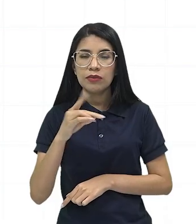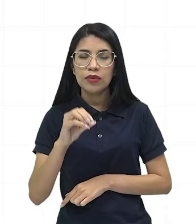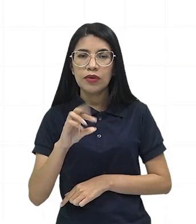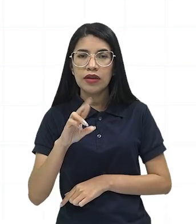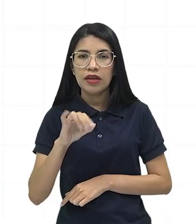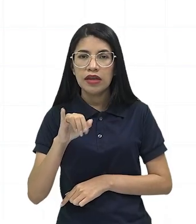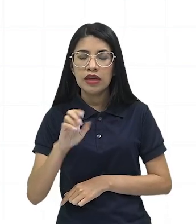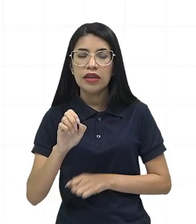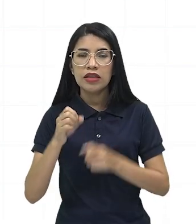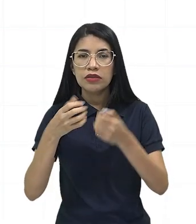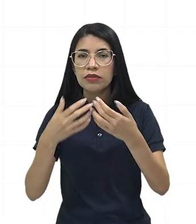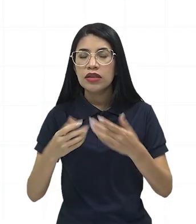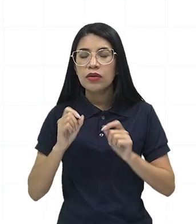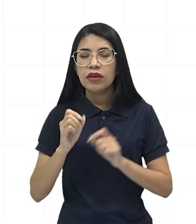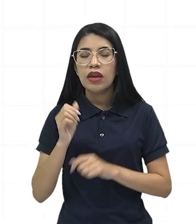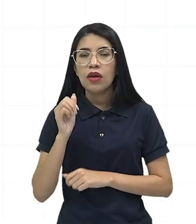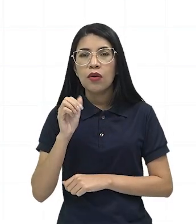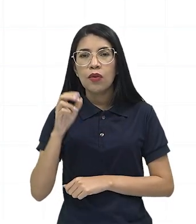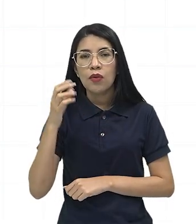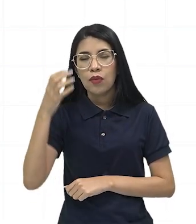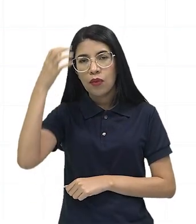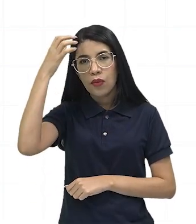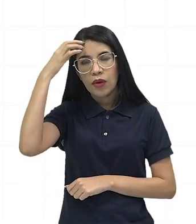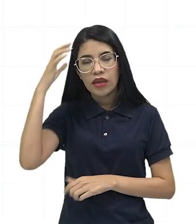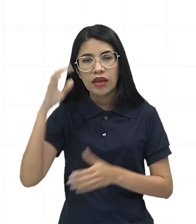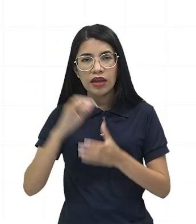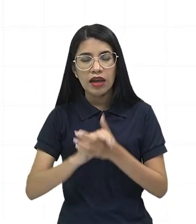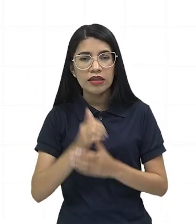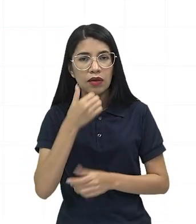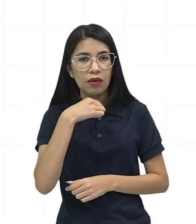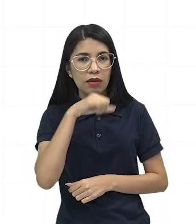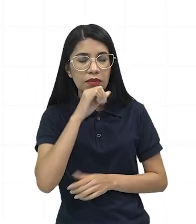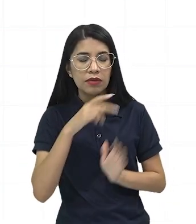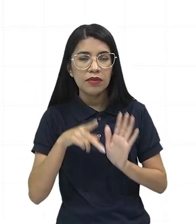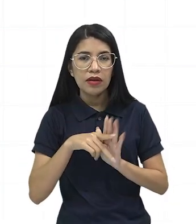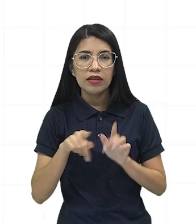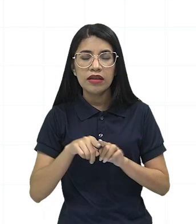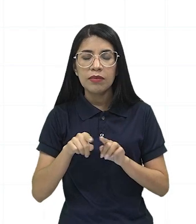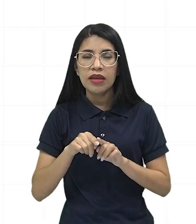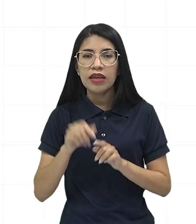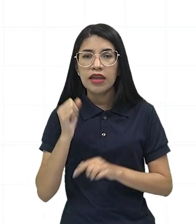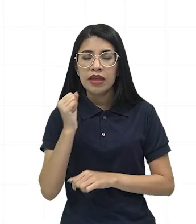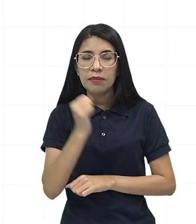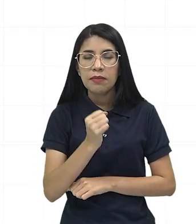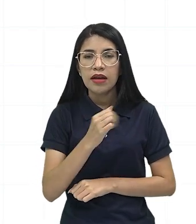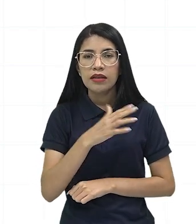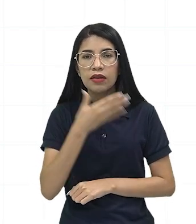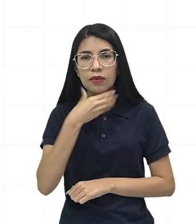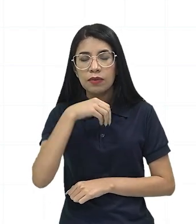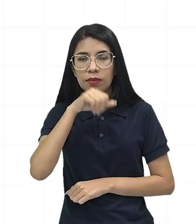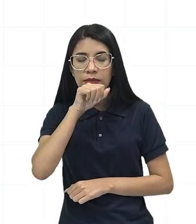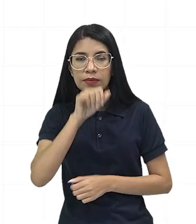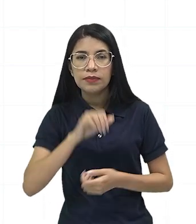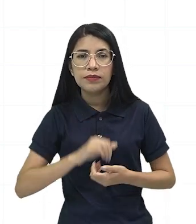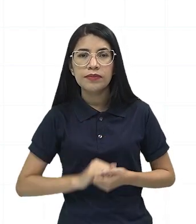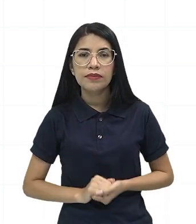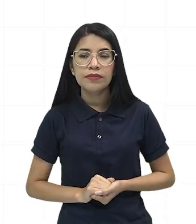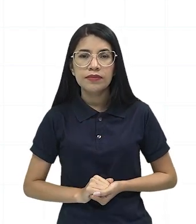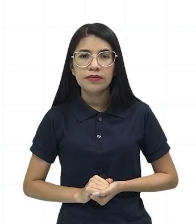que fala sobre esse rei que acaba casando com a própria mãe e assassinando o próprio pai. Como eu falei, bastante trágico,